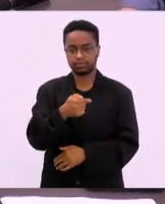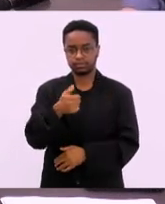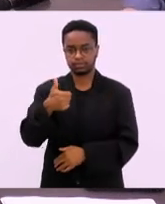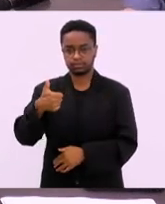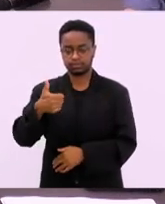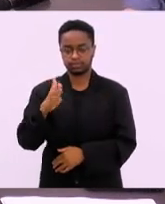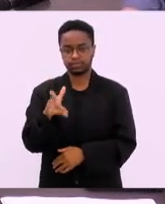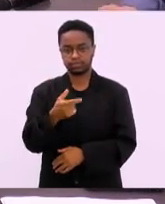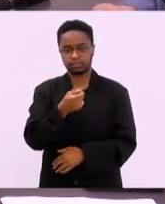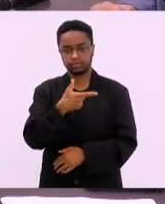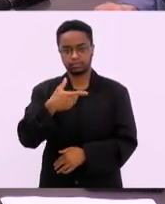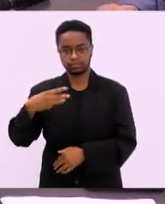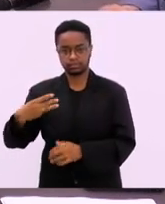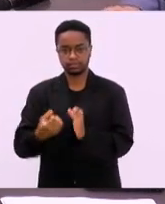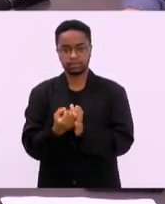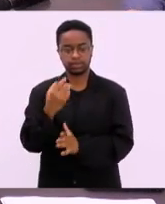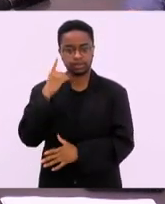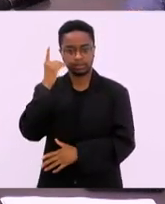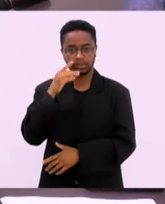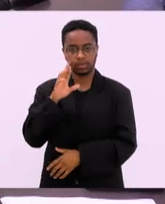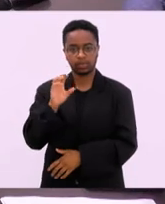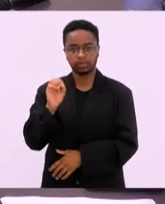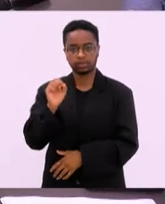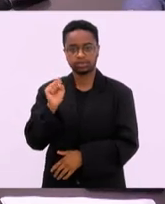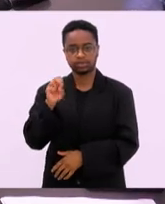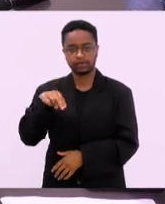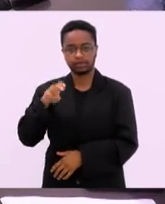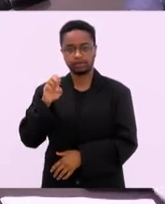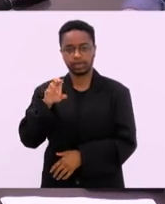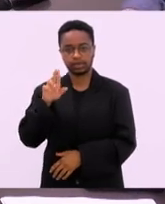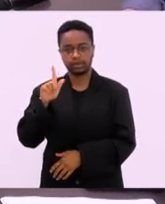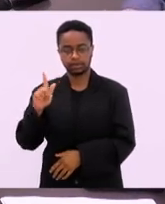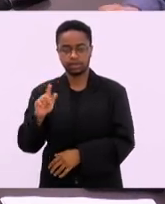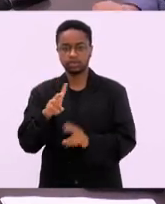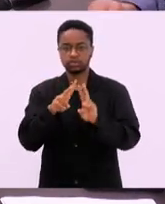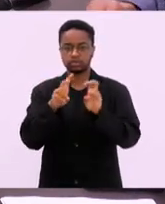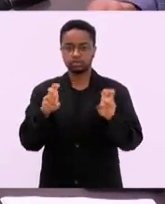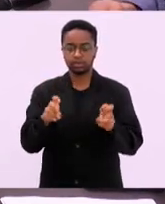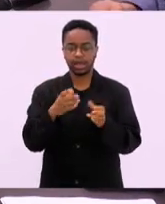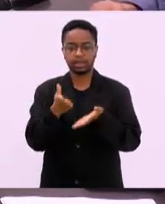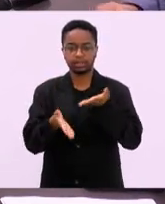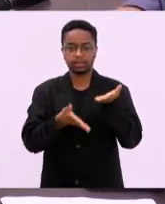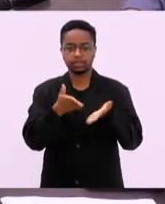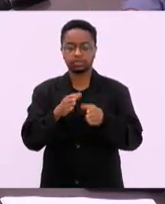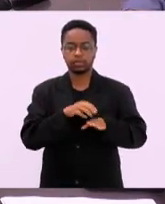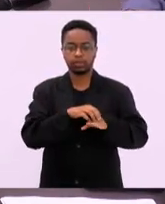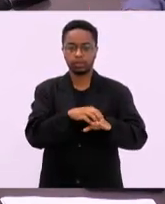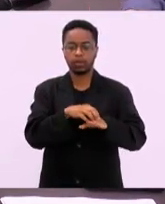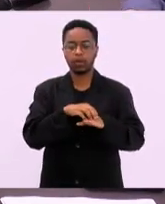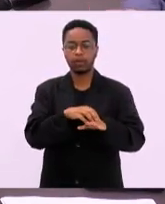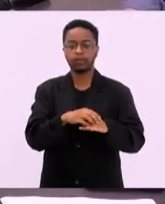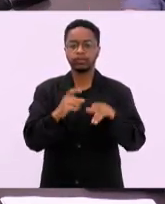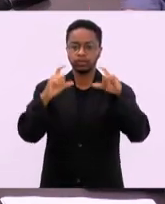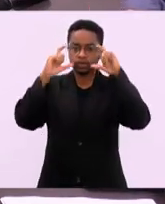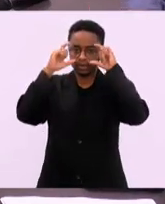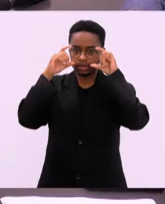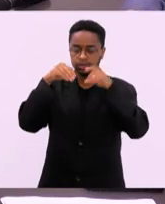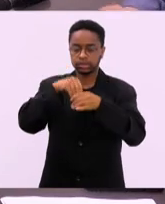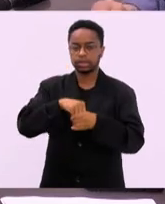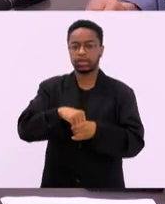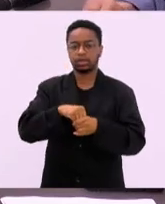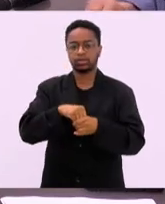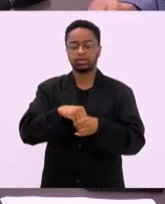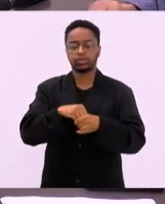23, de autoria do deputado Rosenberg Reis, que dispõe sobre a implantação do serviço de atendimento móvel oftalmológico no âmbito dos estabelecimentos públicos